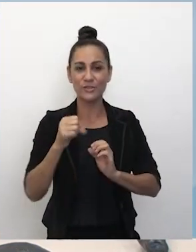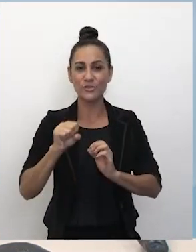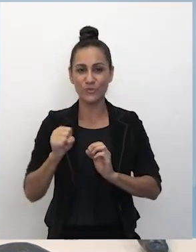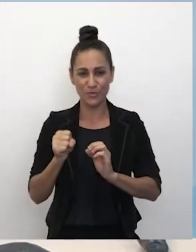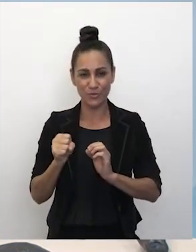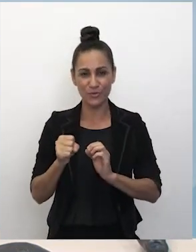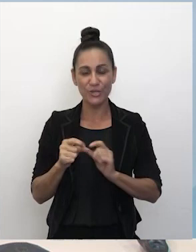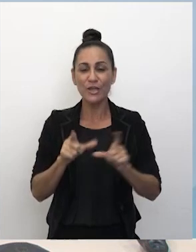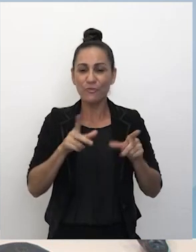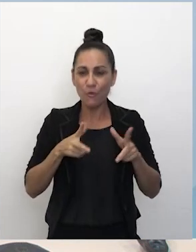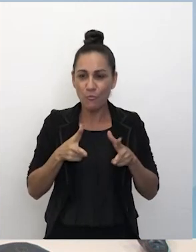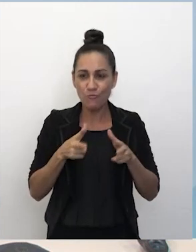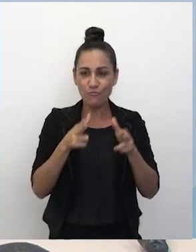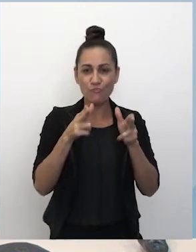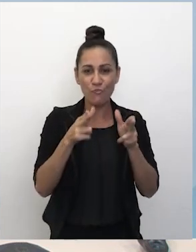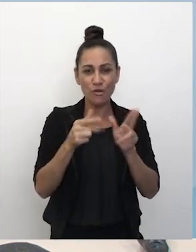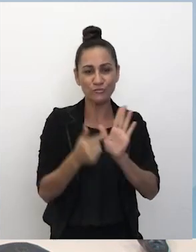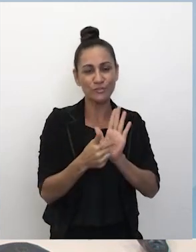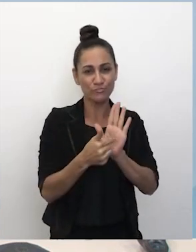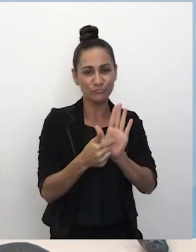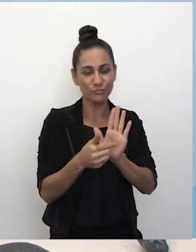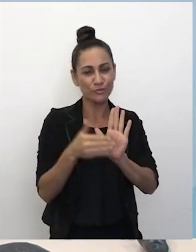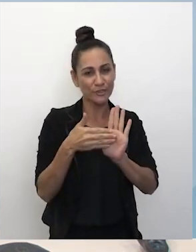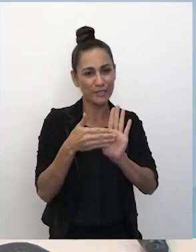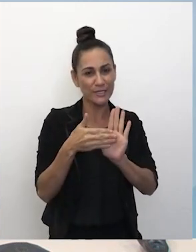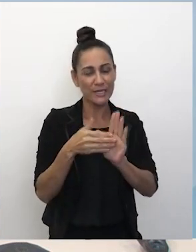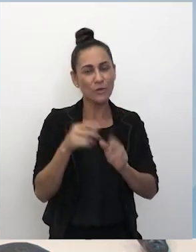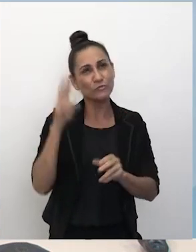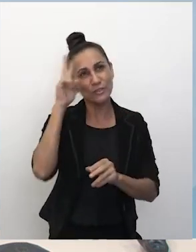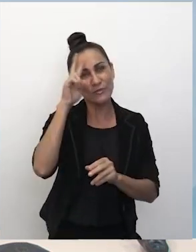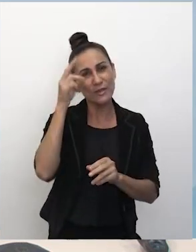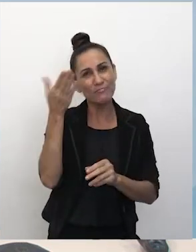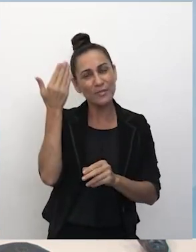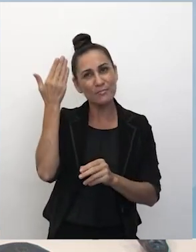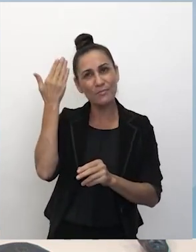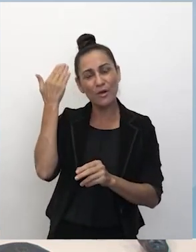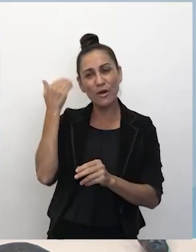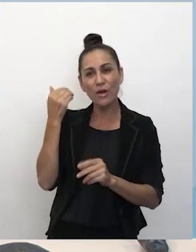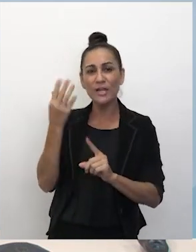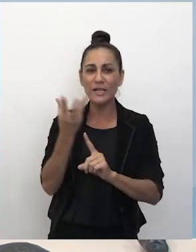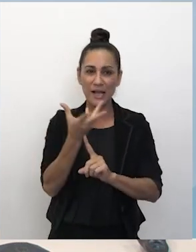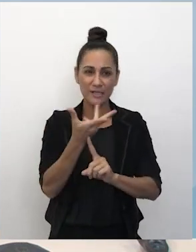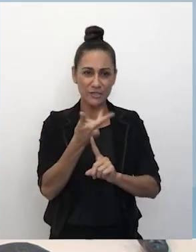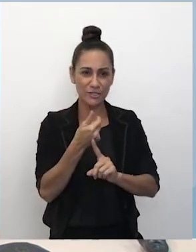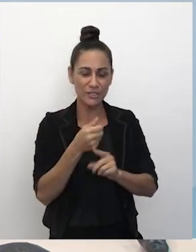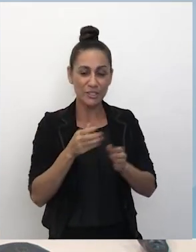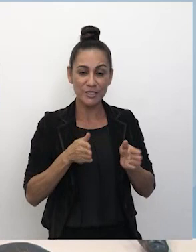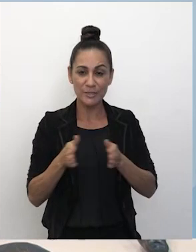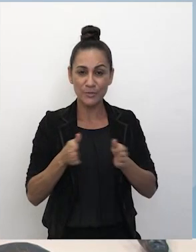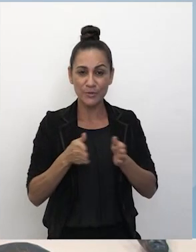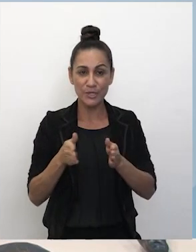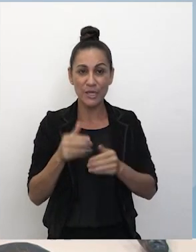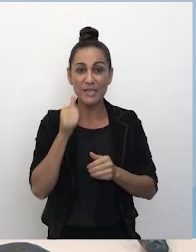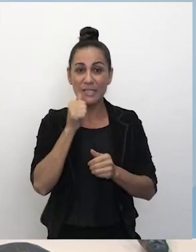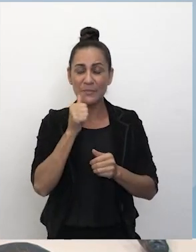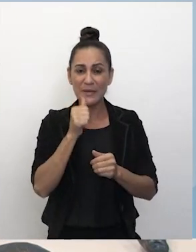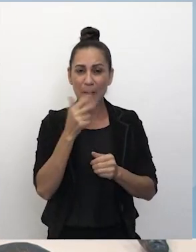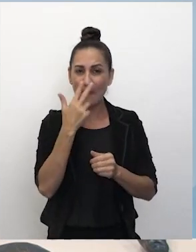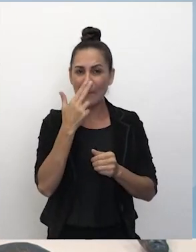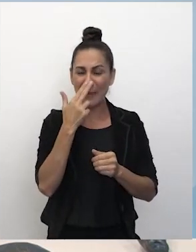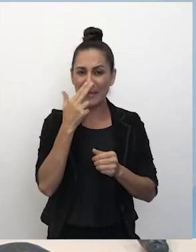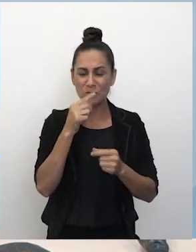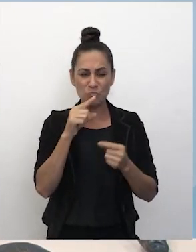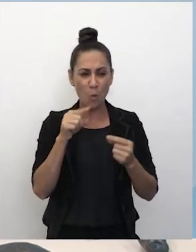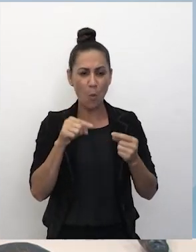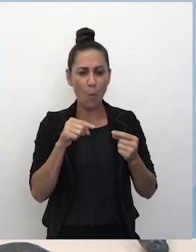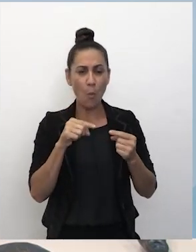aqui. Normalmente a gente, quando vem à memória a produção artística desse período, a gente tem a mulher muito mais como objeto